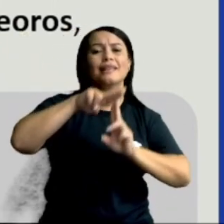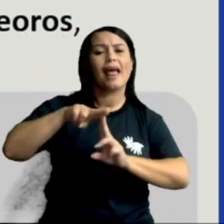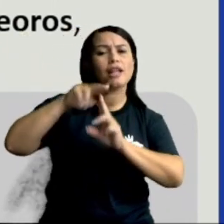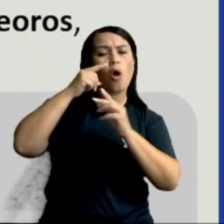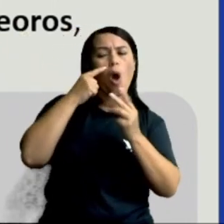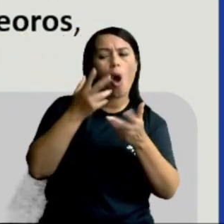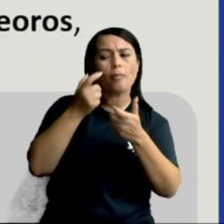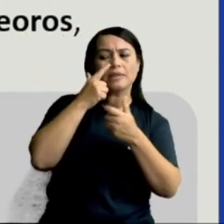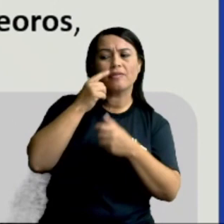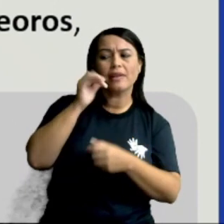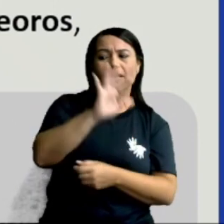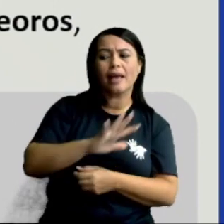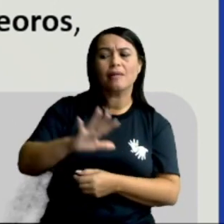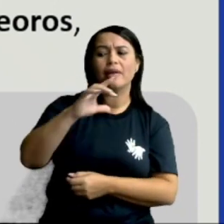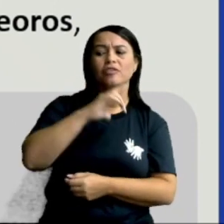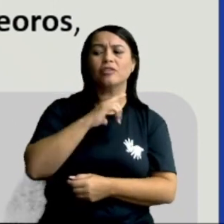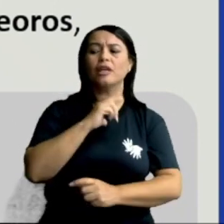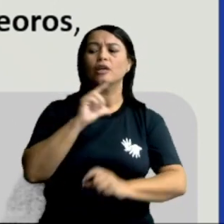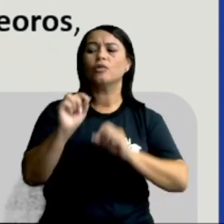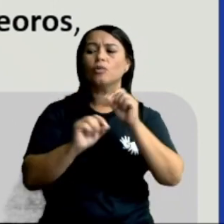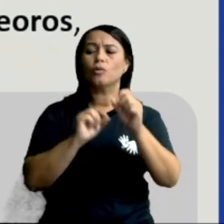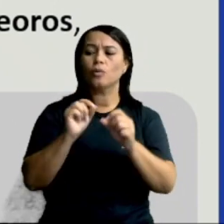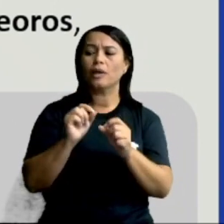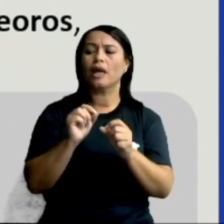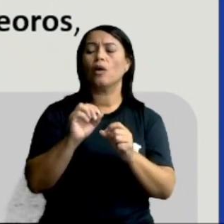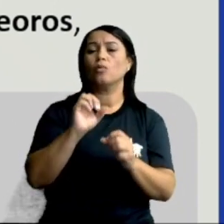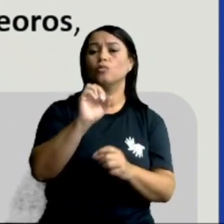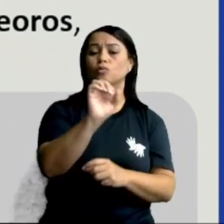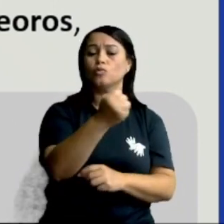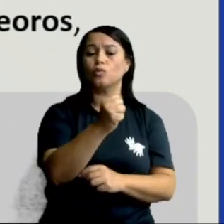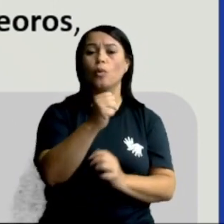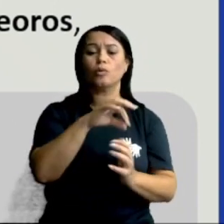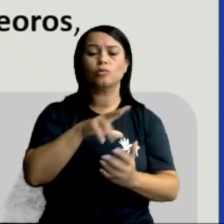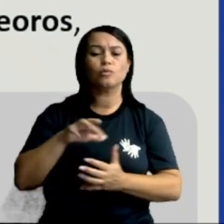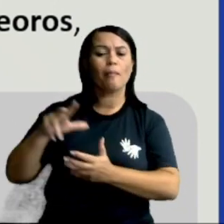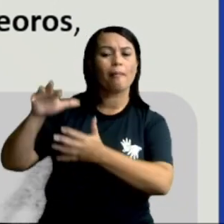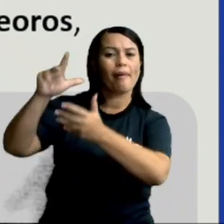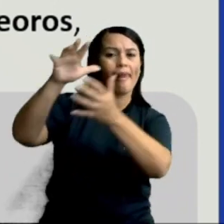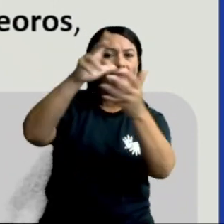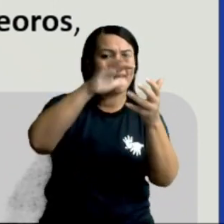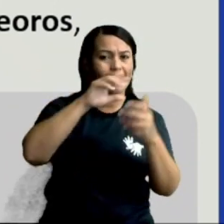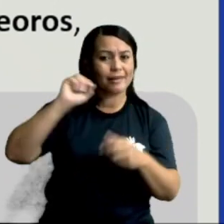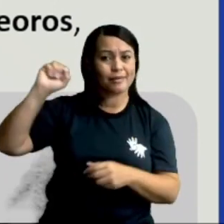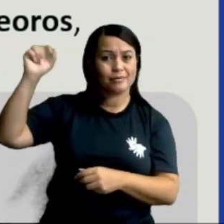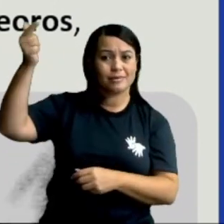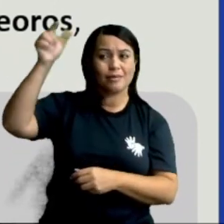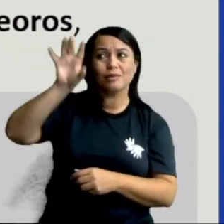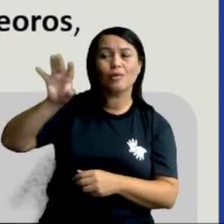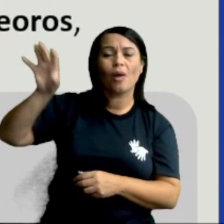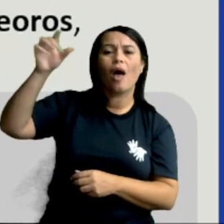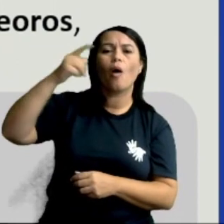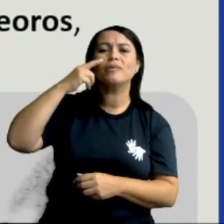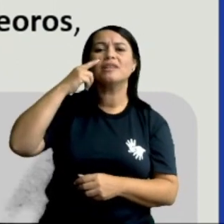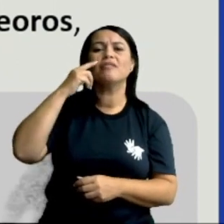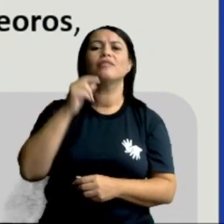na imagem, você vai ver os 8 planetas que fazem parte do Sistema Solar, que são